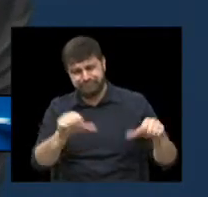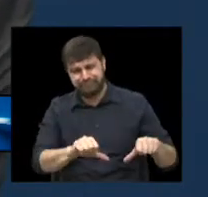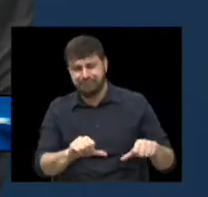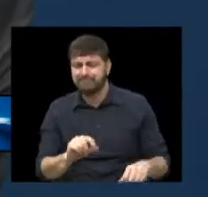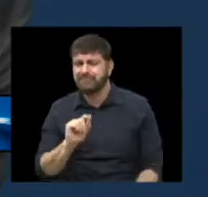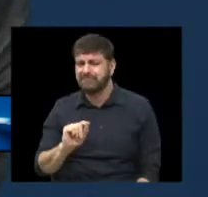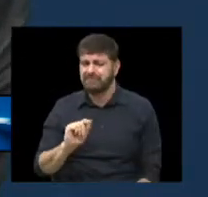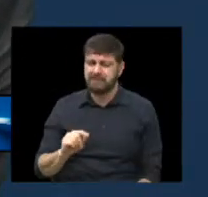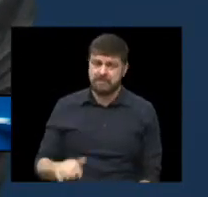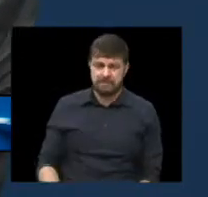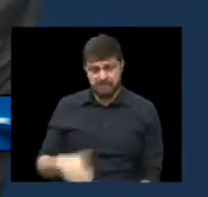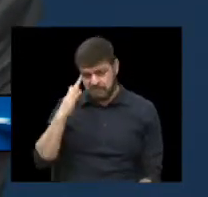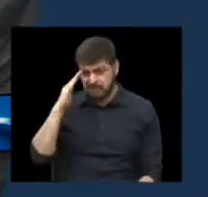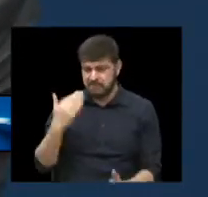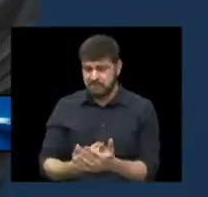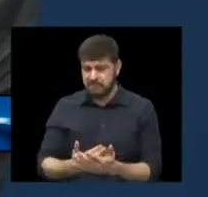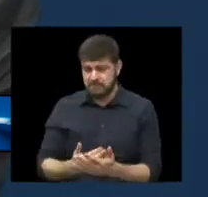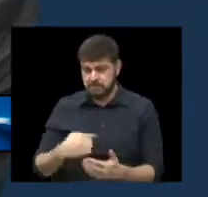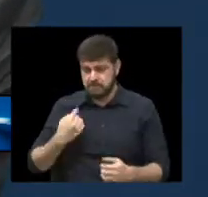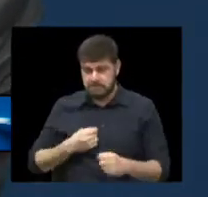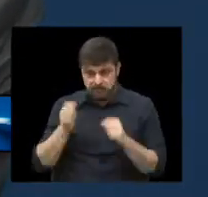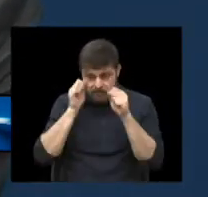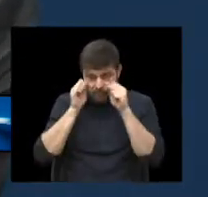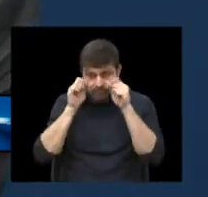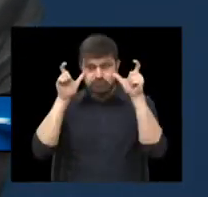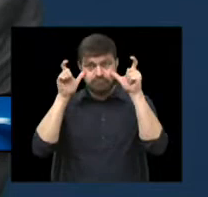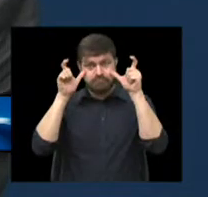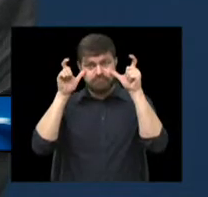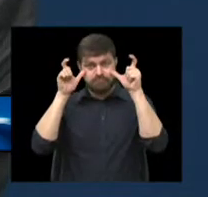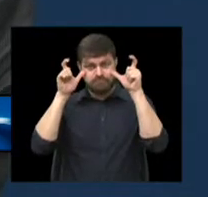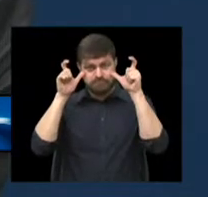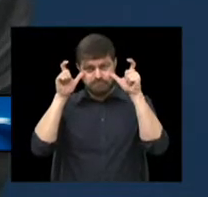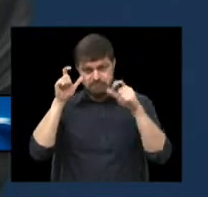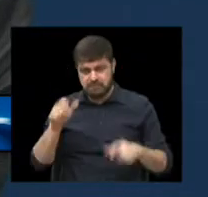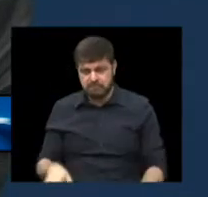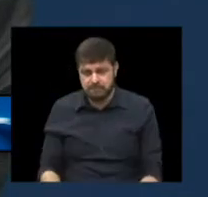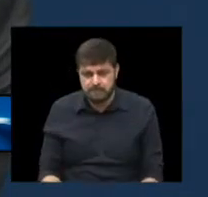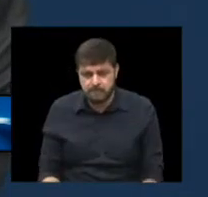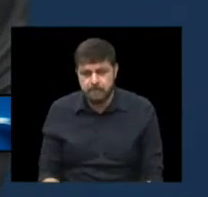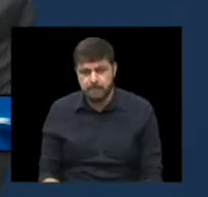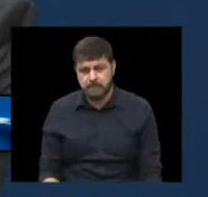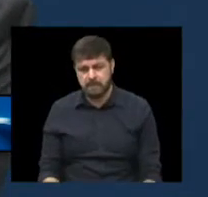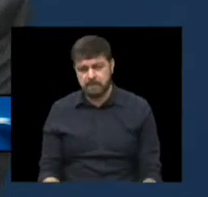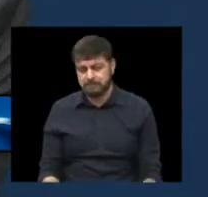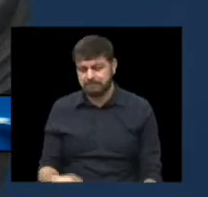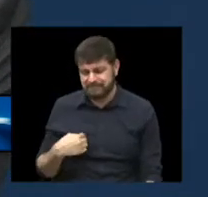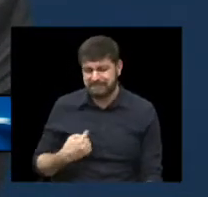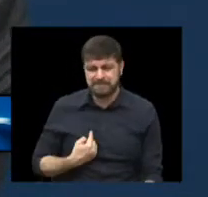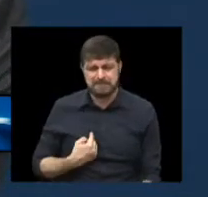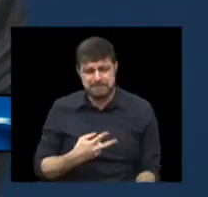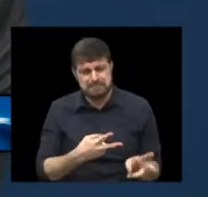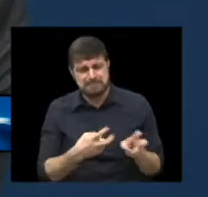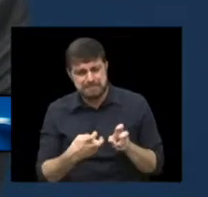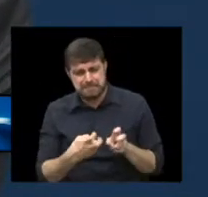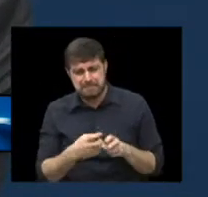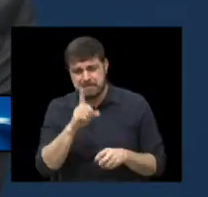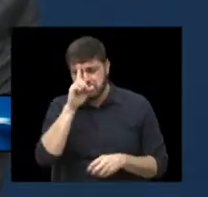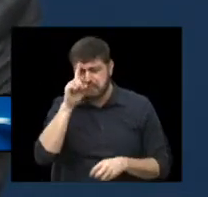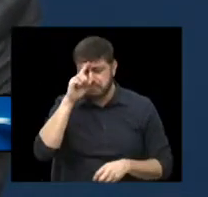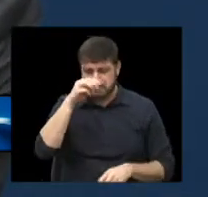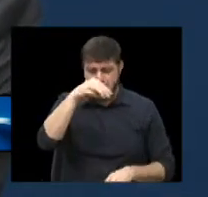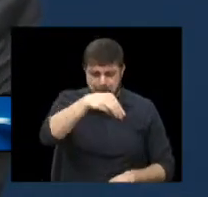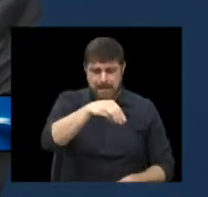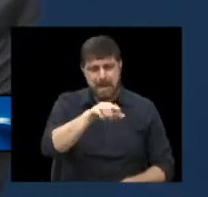que certamente serve como um alerta, um evento sentinela, a gente chama na saúde pública, para a situação que esse hospital está passando.